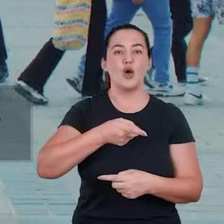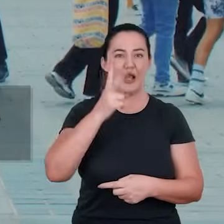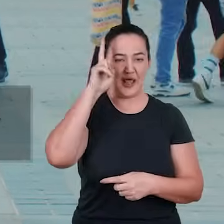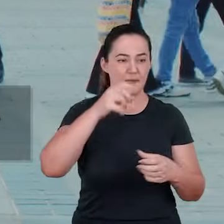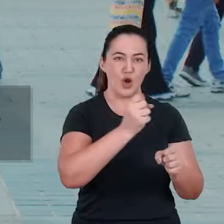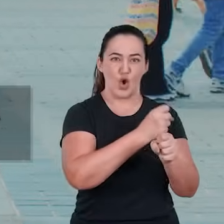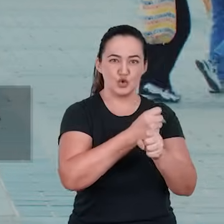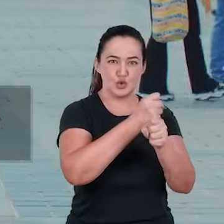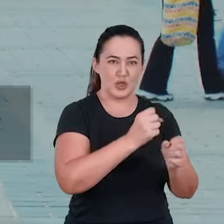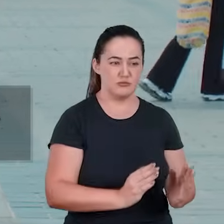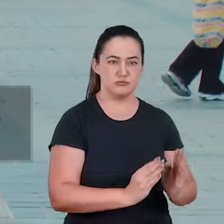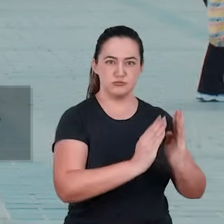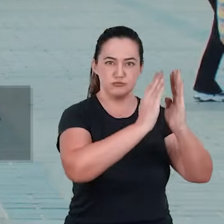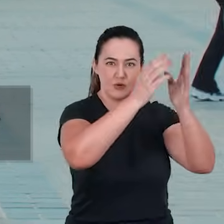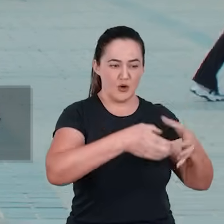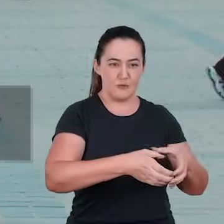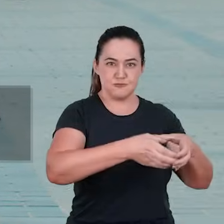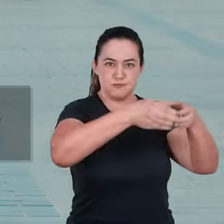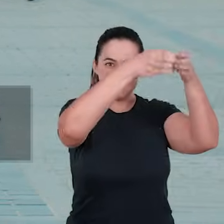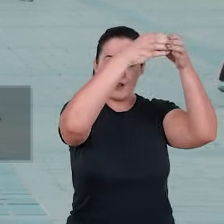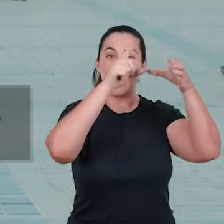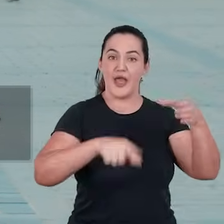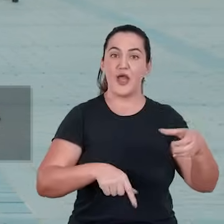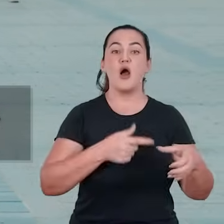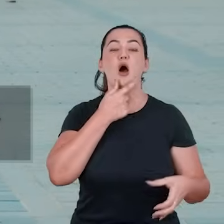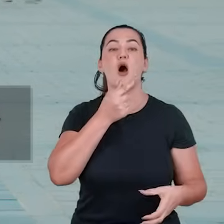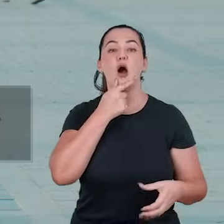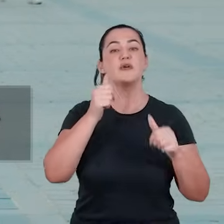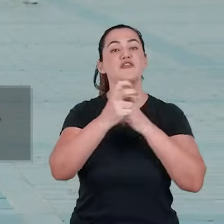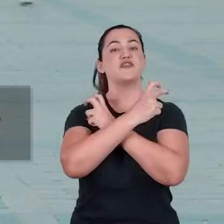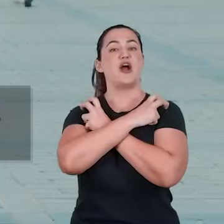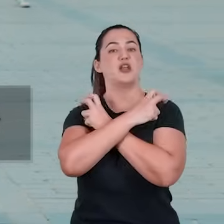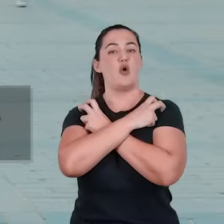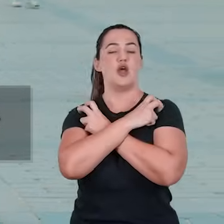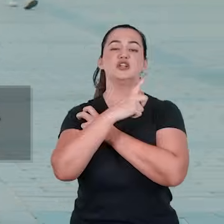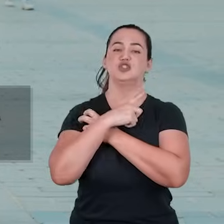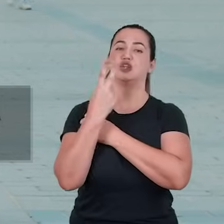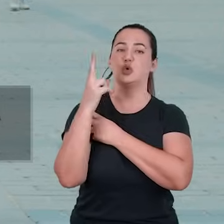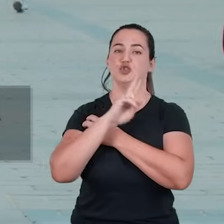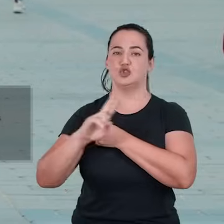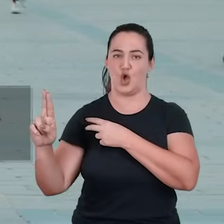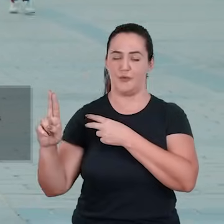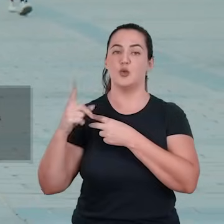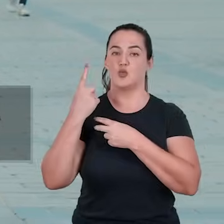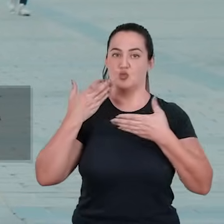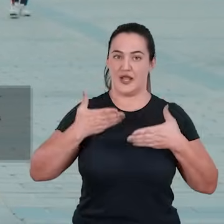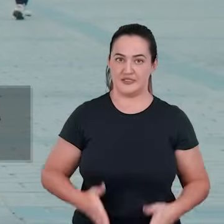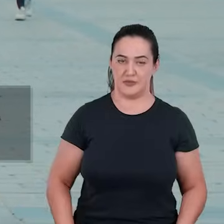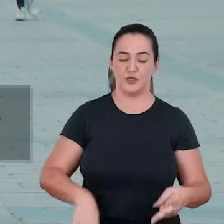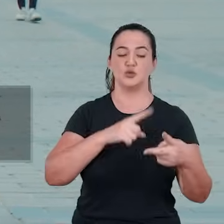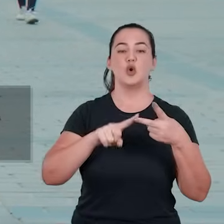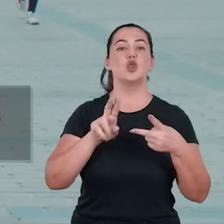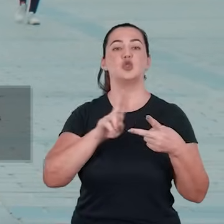E sabe quem ele era? Tutmoses III. Os faraós geralmente tinham dois nomes, um nome de nascimento e um nome de